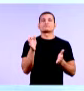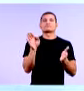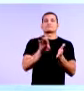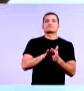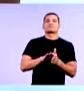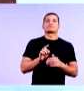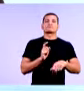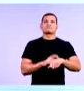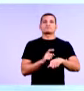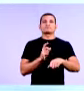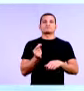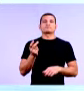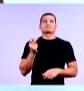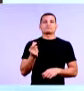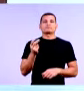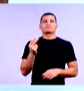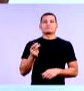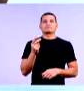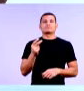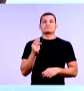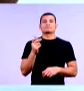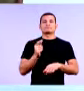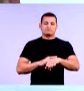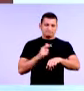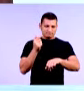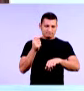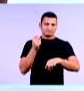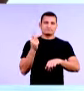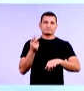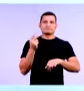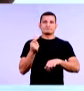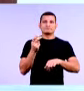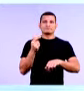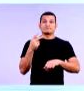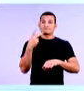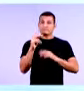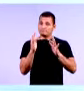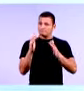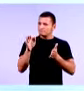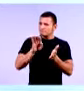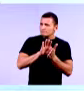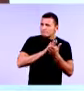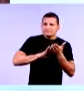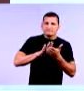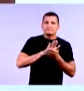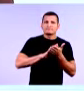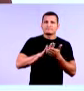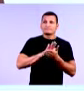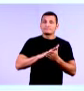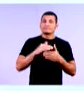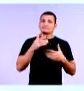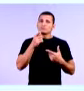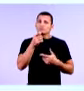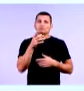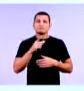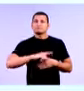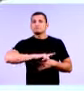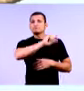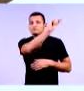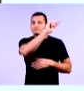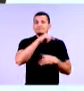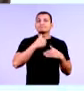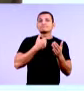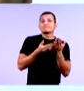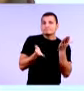igual um bobo até 7 horas e seu namorado ou namorada não chega. Né? Você vai embora e perde a namorada. Quer